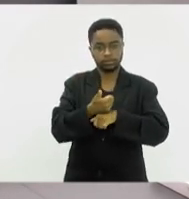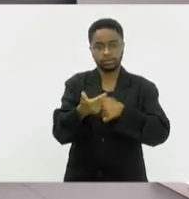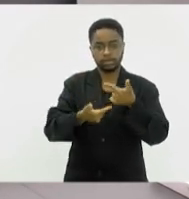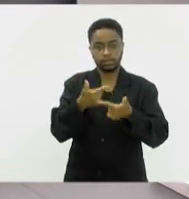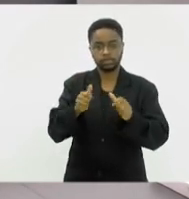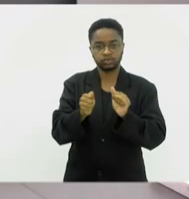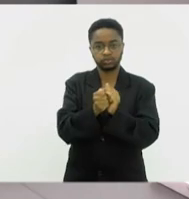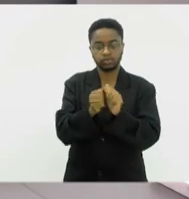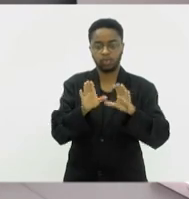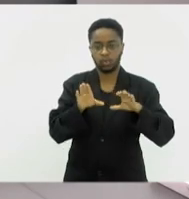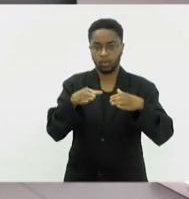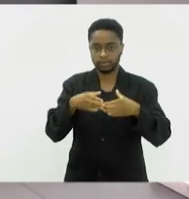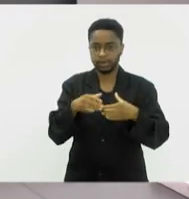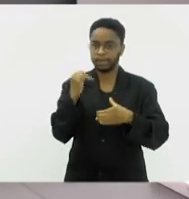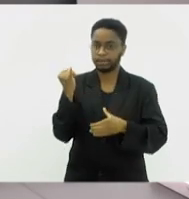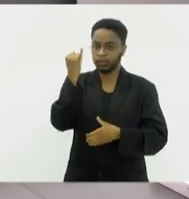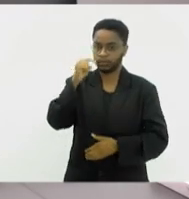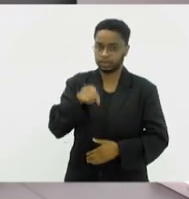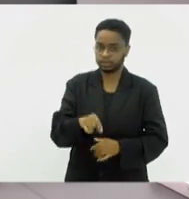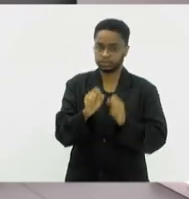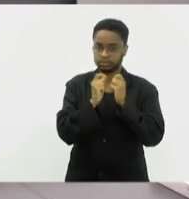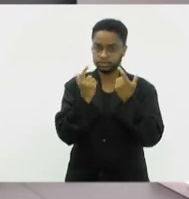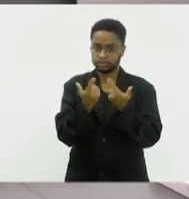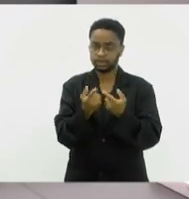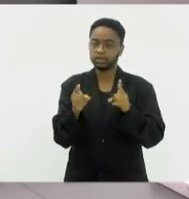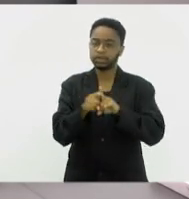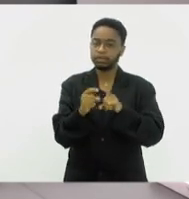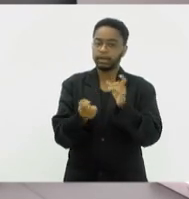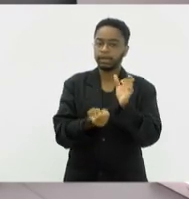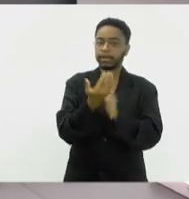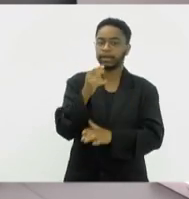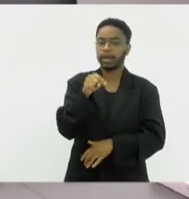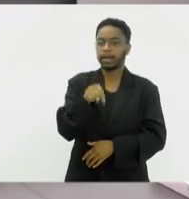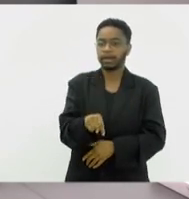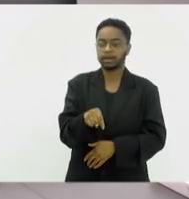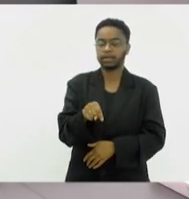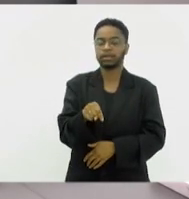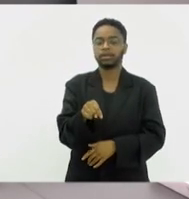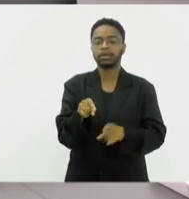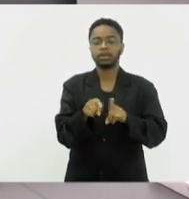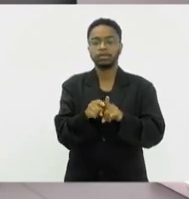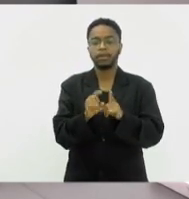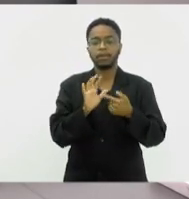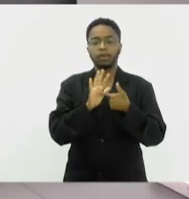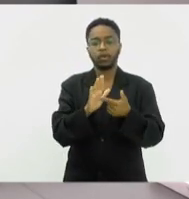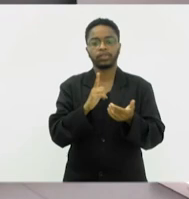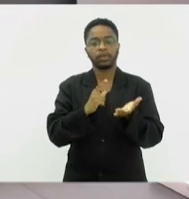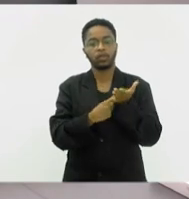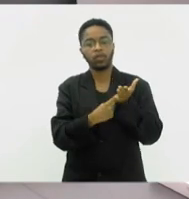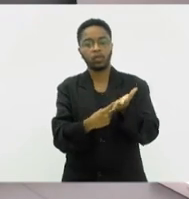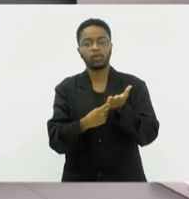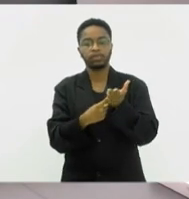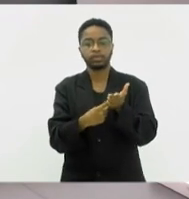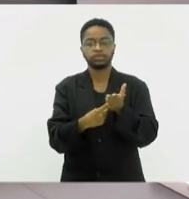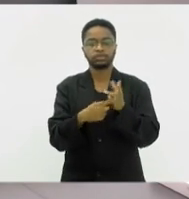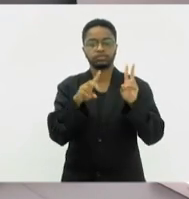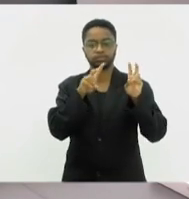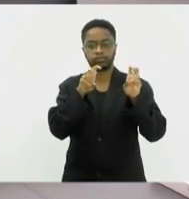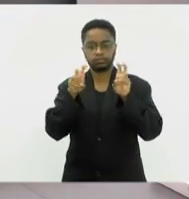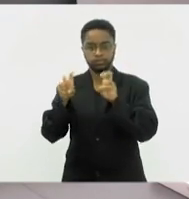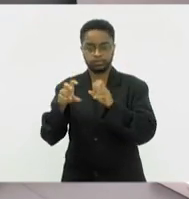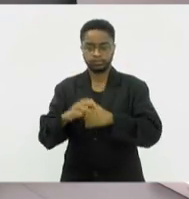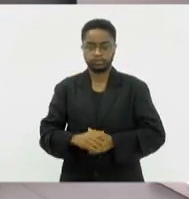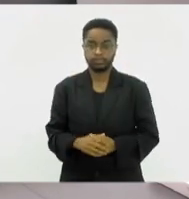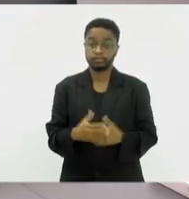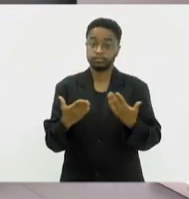super importante da casa, uma criação dessa casa, mostrando o compromisso que tem com a pauta. E